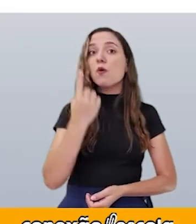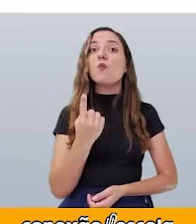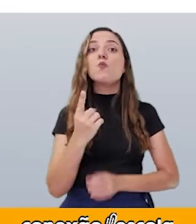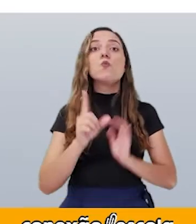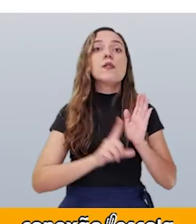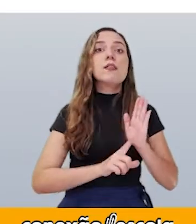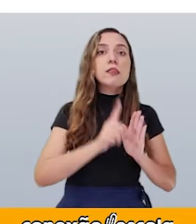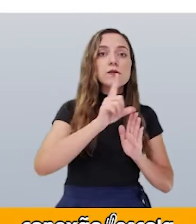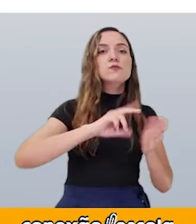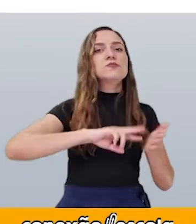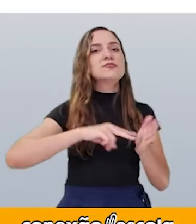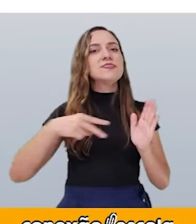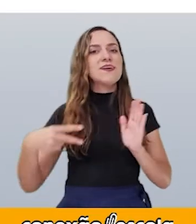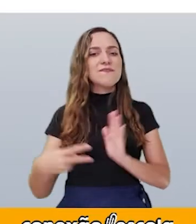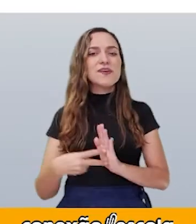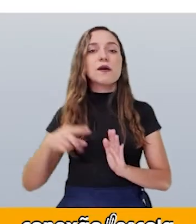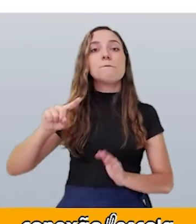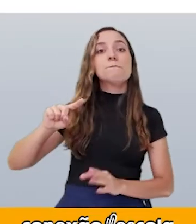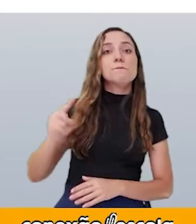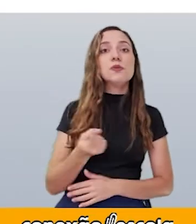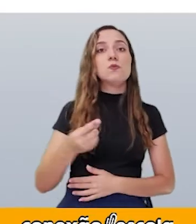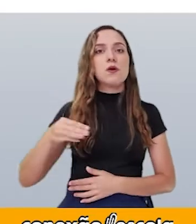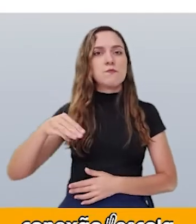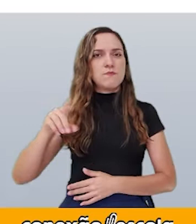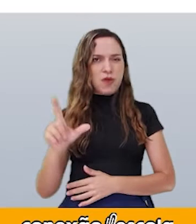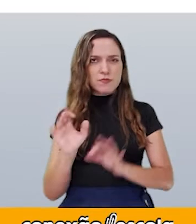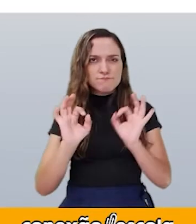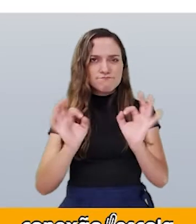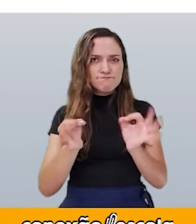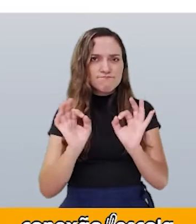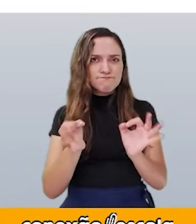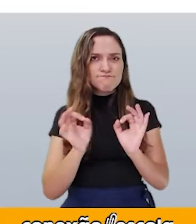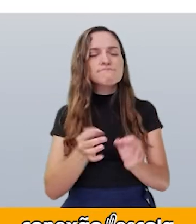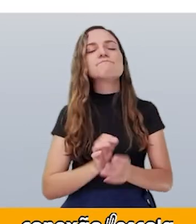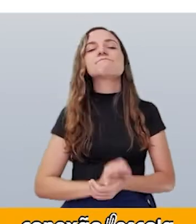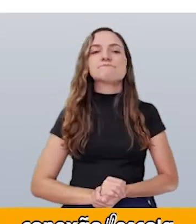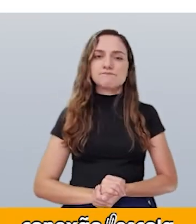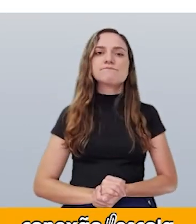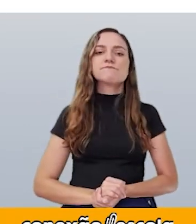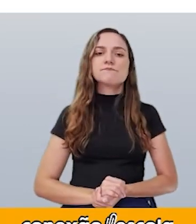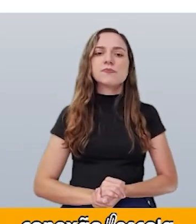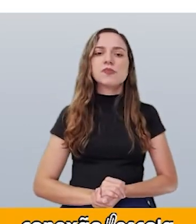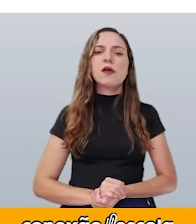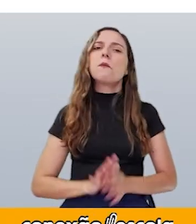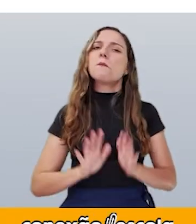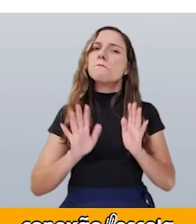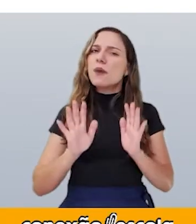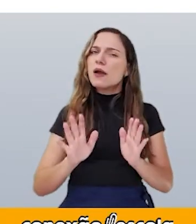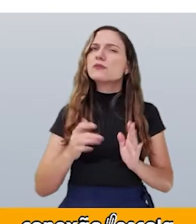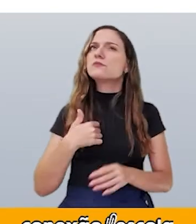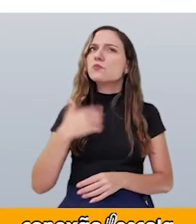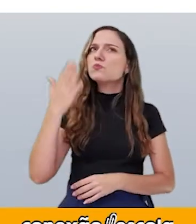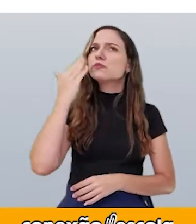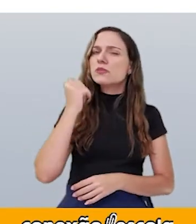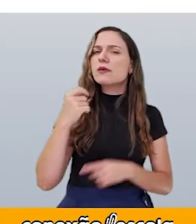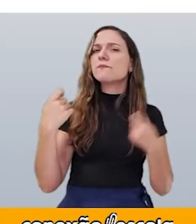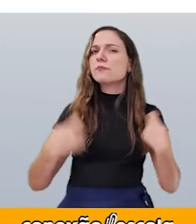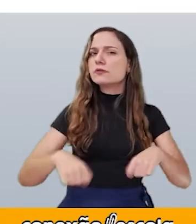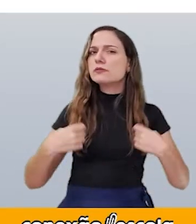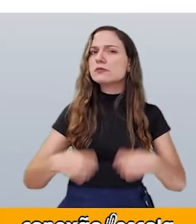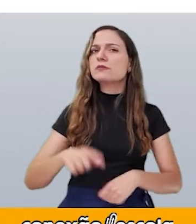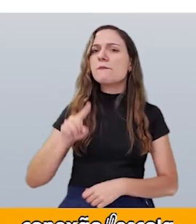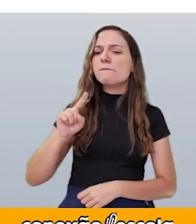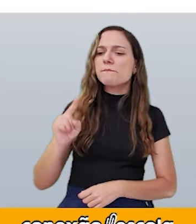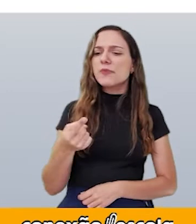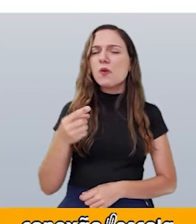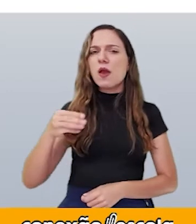litro é igual a 1000 mililitros, certo? Se eu sei que 1000 mililitros